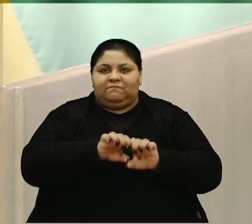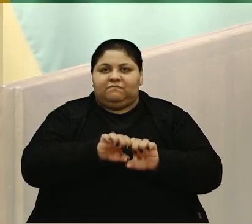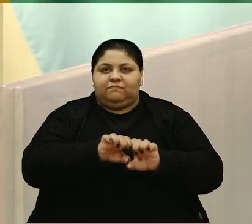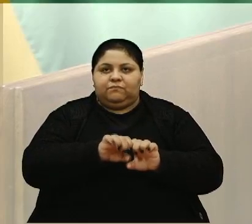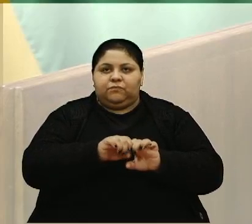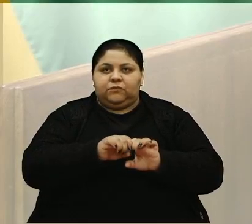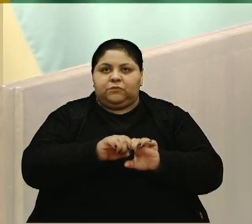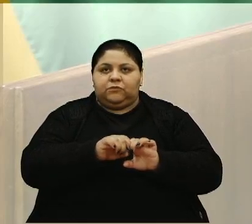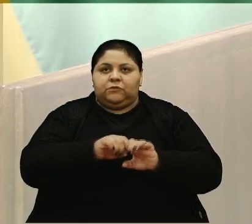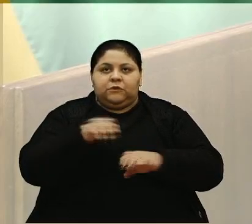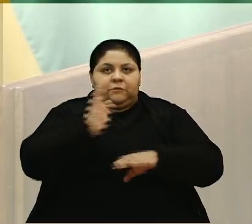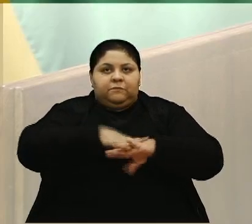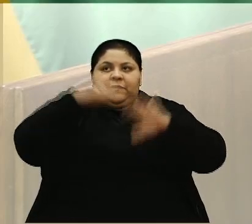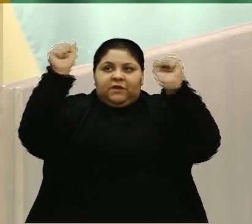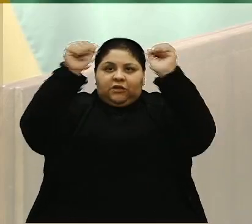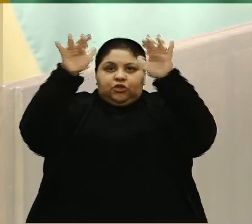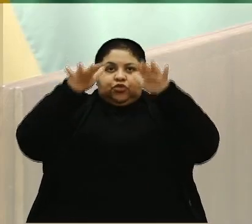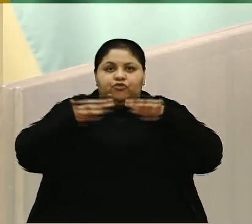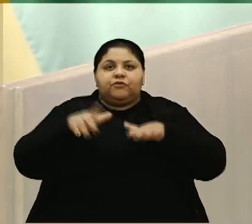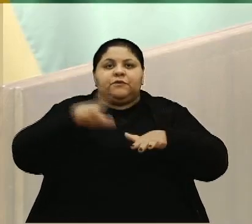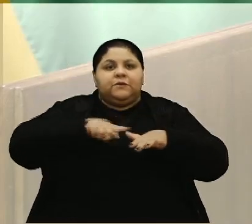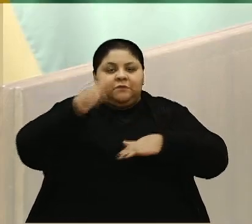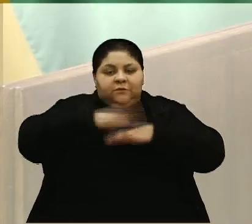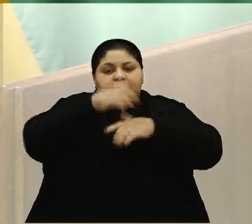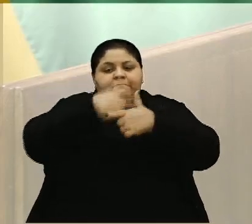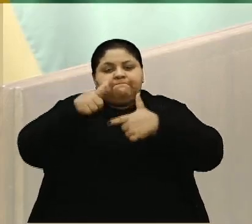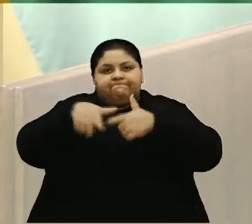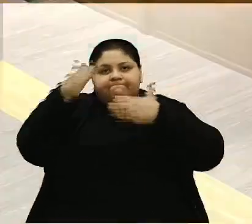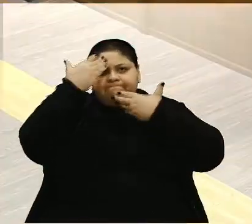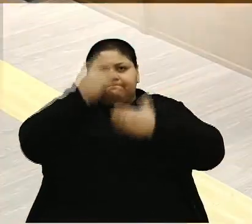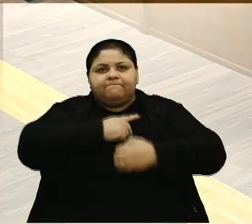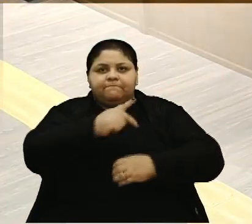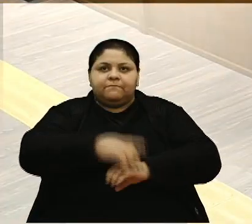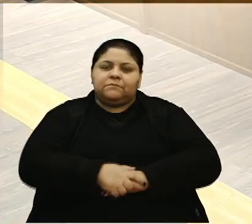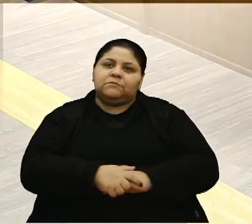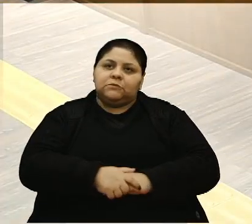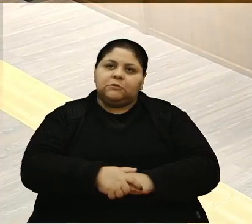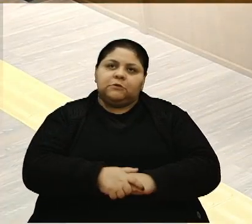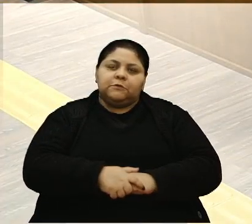mais chuvas que virão aí, nós teremos mais problemas. Obrigado, senhor presidente. Obrigado.